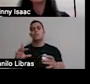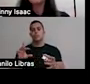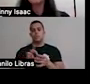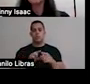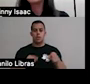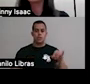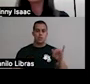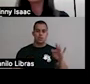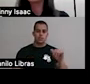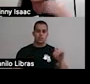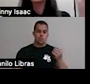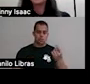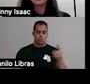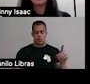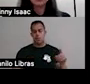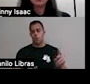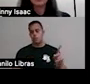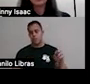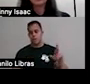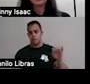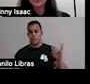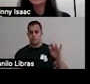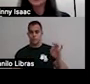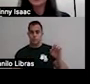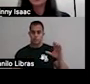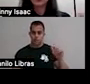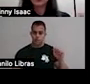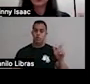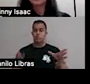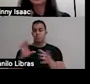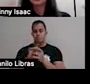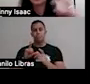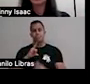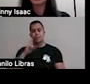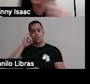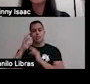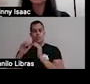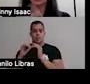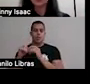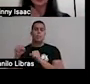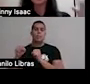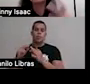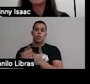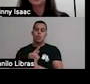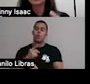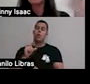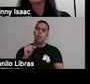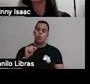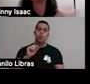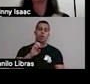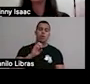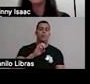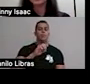inflamação periférica atingindo, né, também o nosso cérebro, teria, portanto, esse eixo, né, microbiota, intestino,